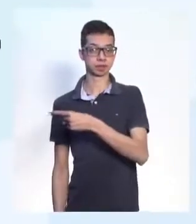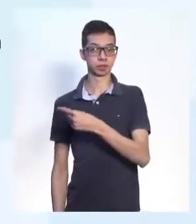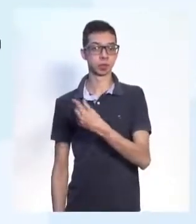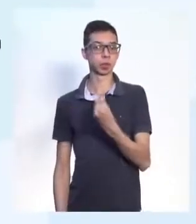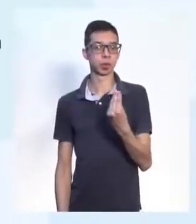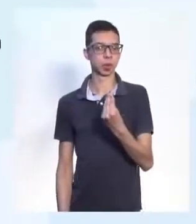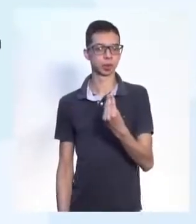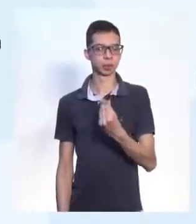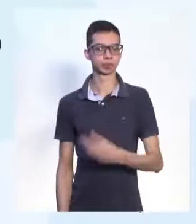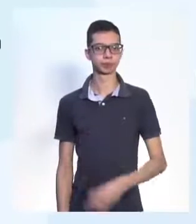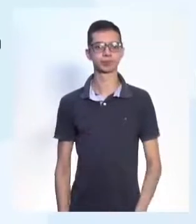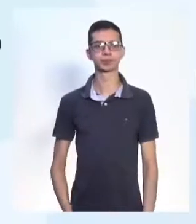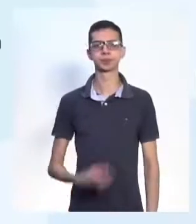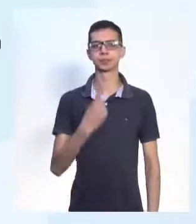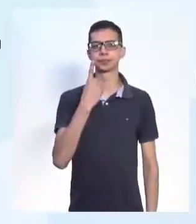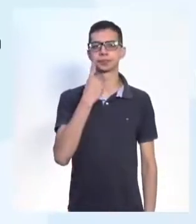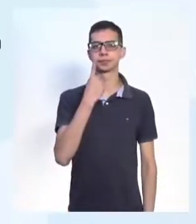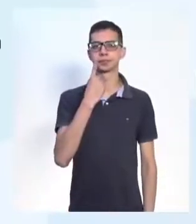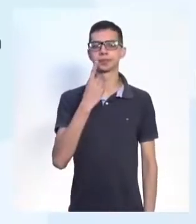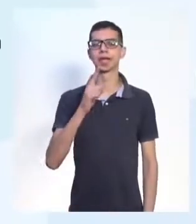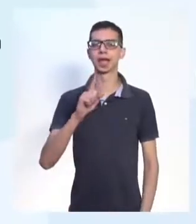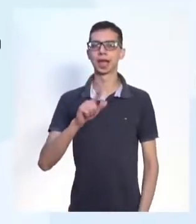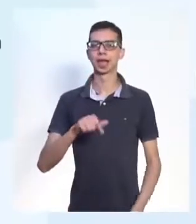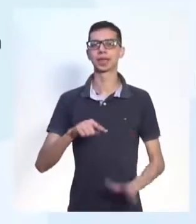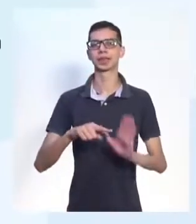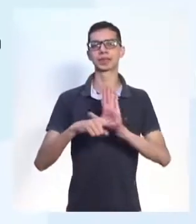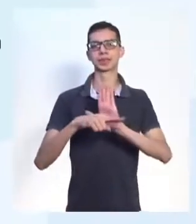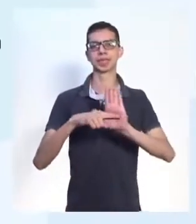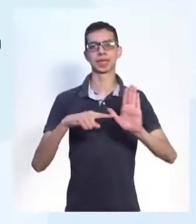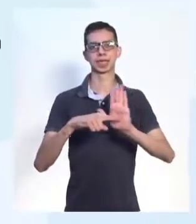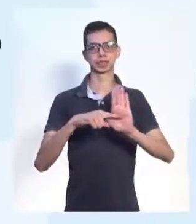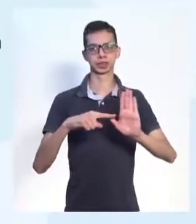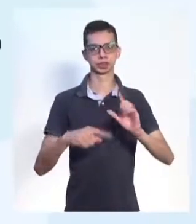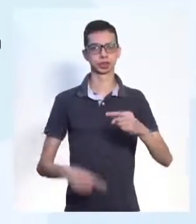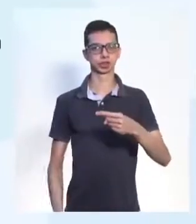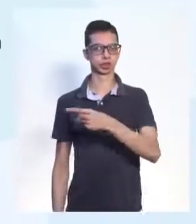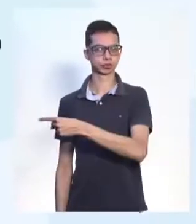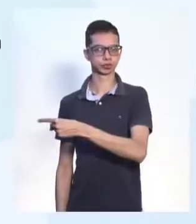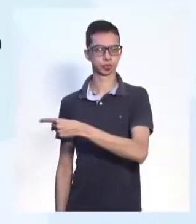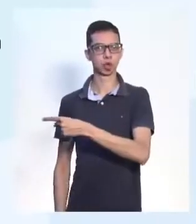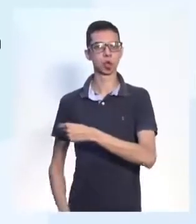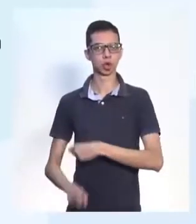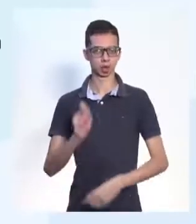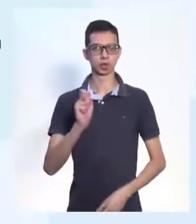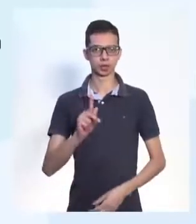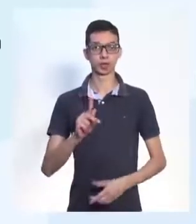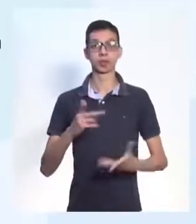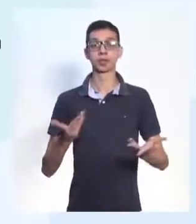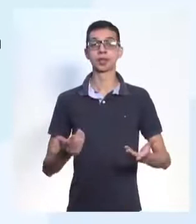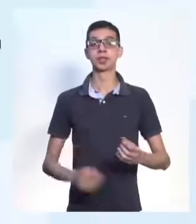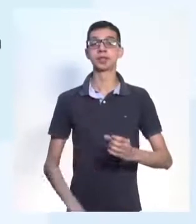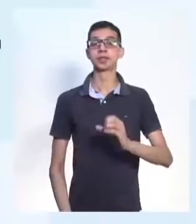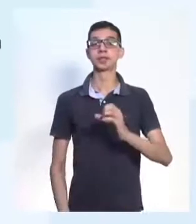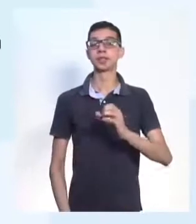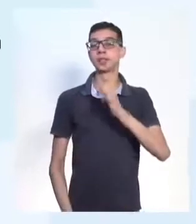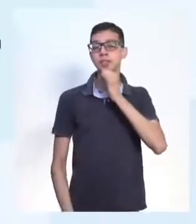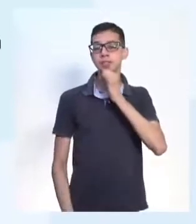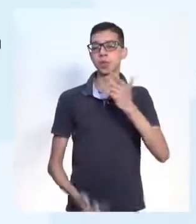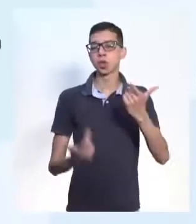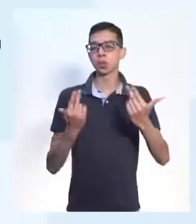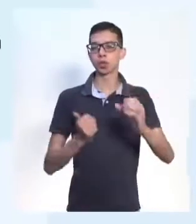cima, ó, valores negativos, né, Osmar? Bacana, então, essa é a ideia. O abaixo de 0 seria a